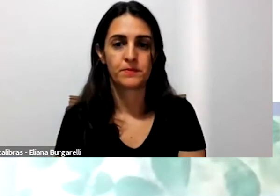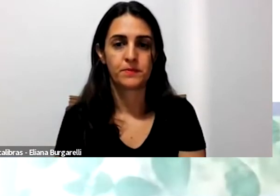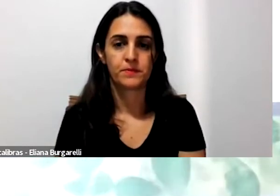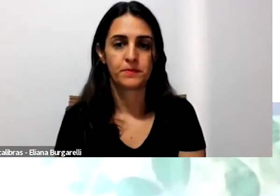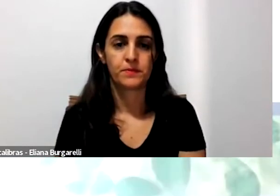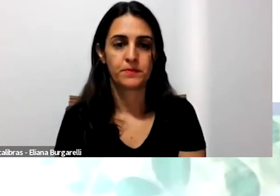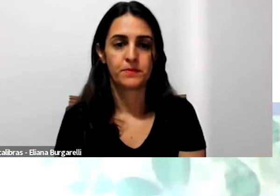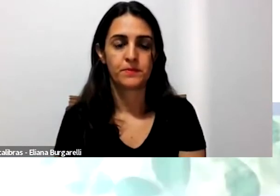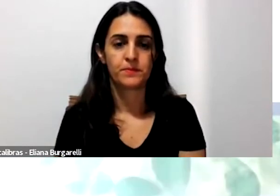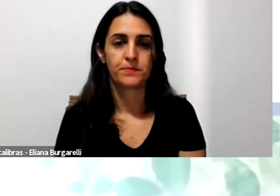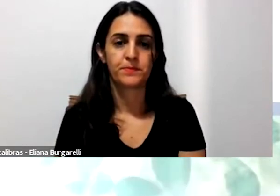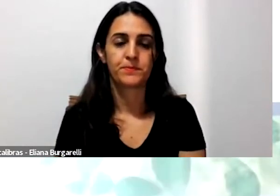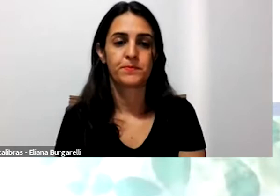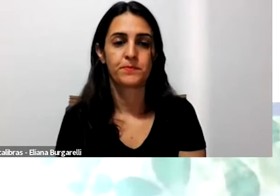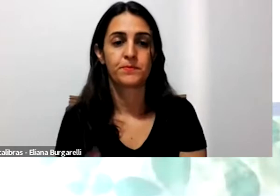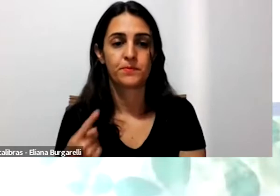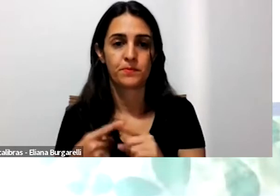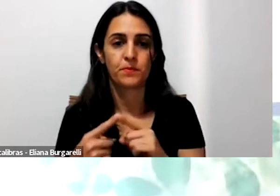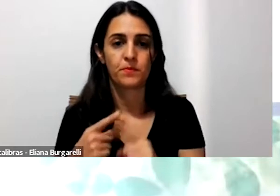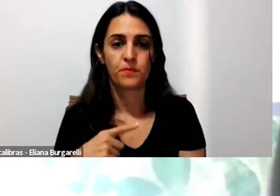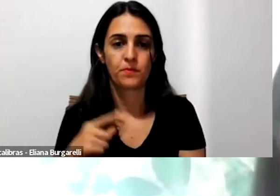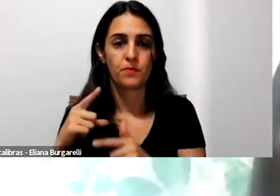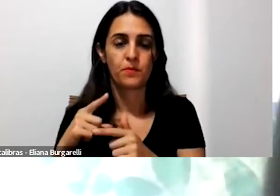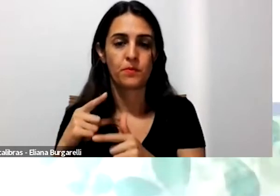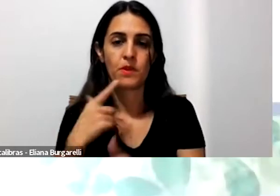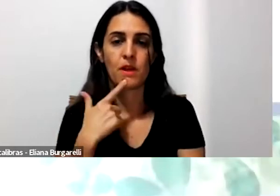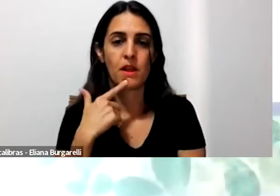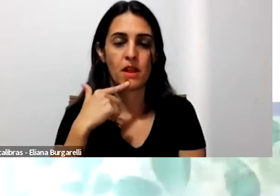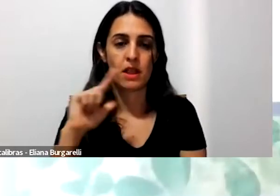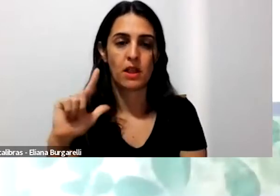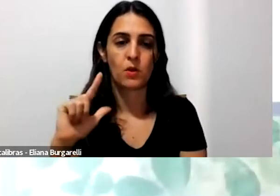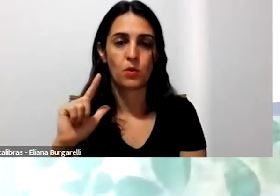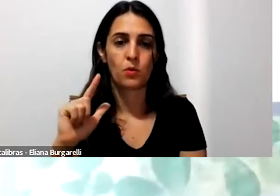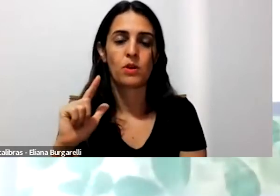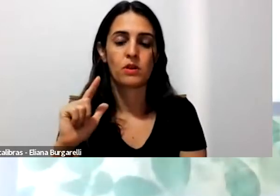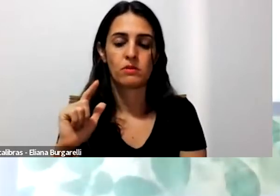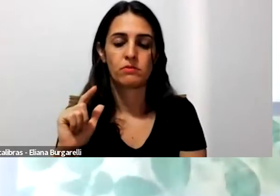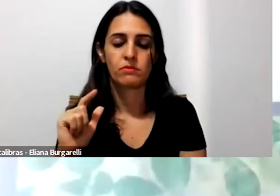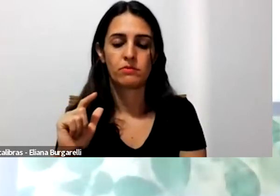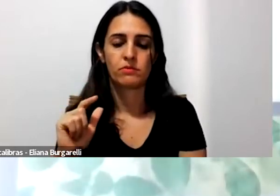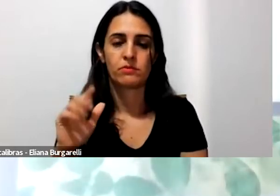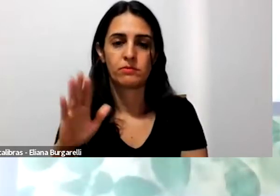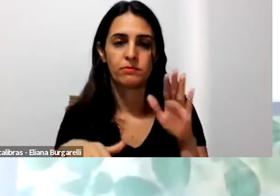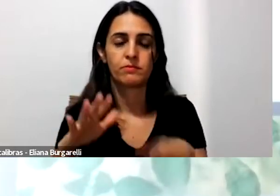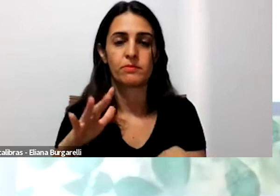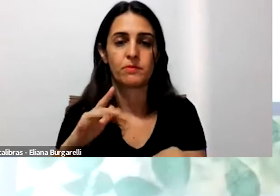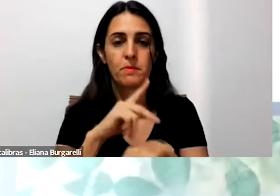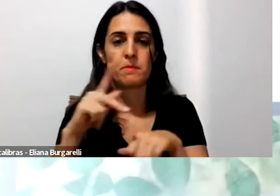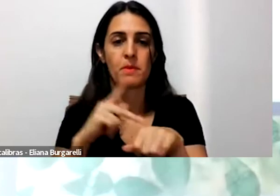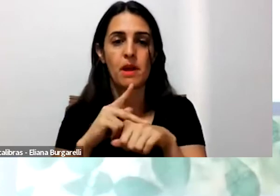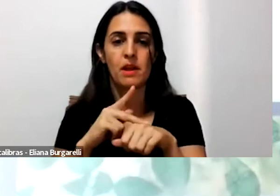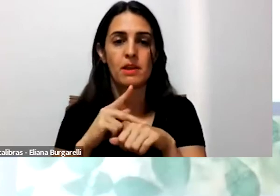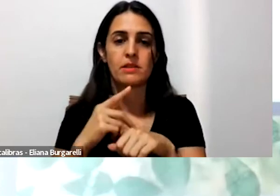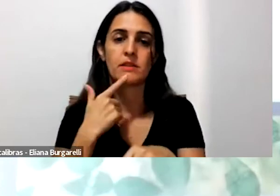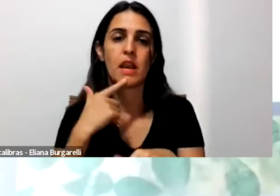América do Sul. E aí eu concordo com a Ana no sentido de que a gente precisa, sim, fortalecer ainda